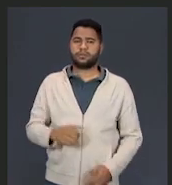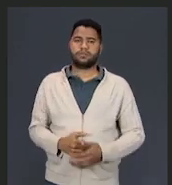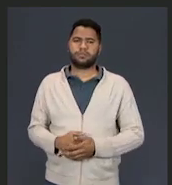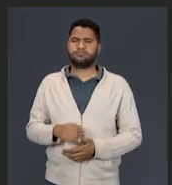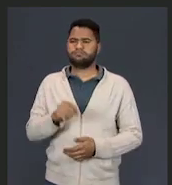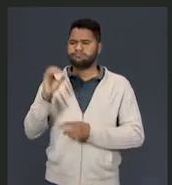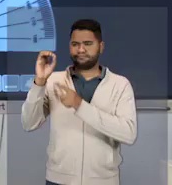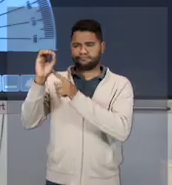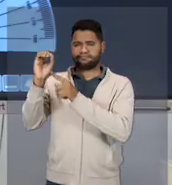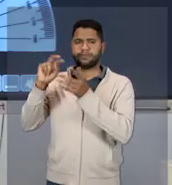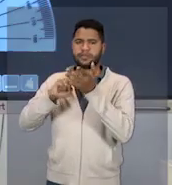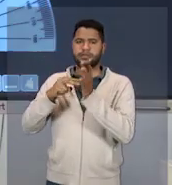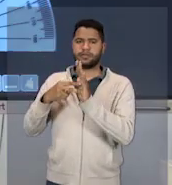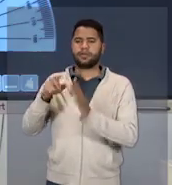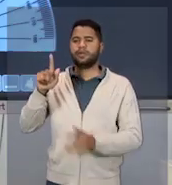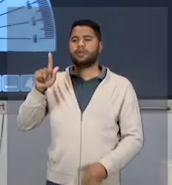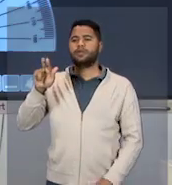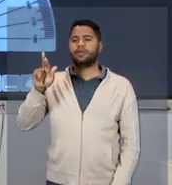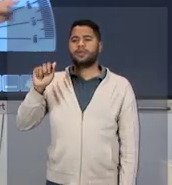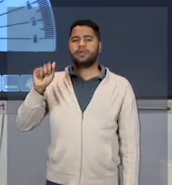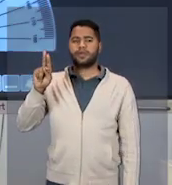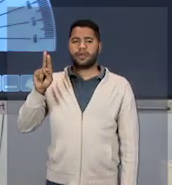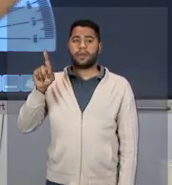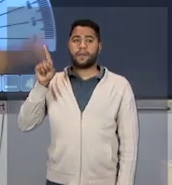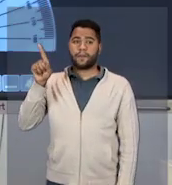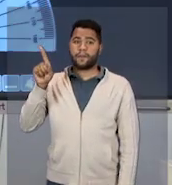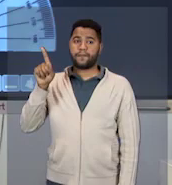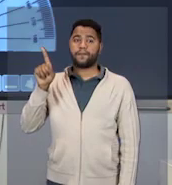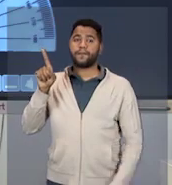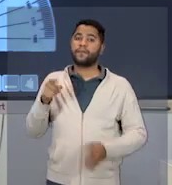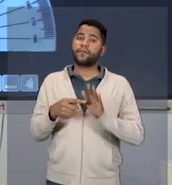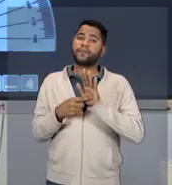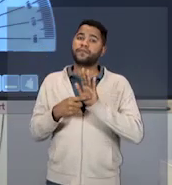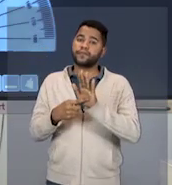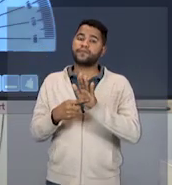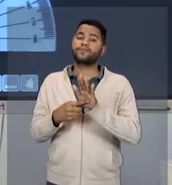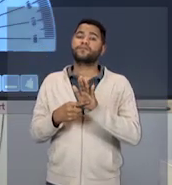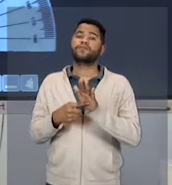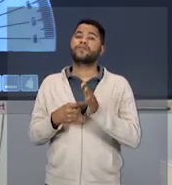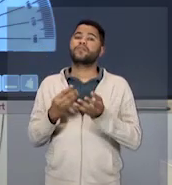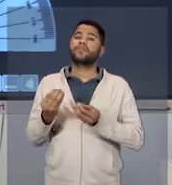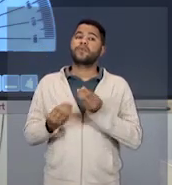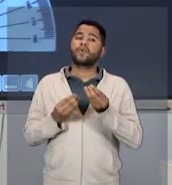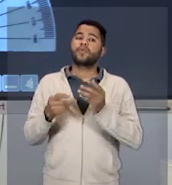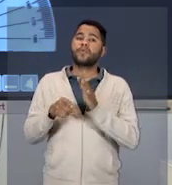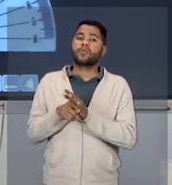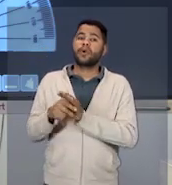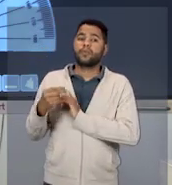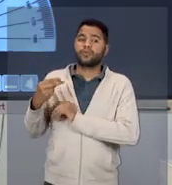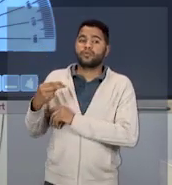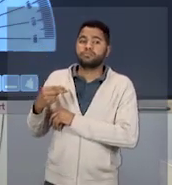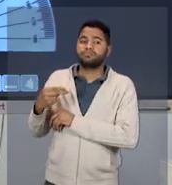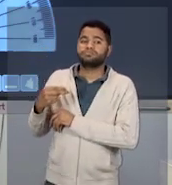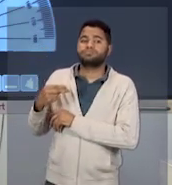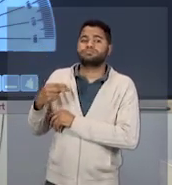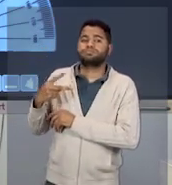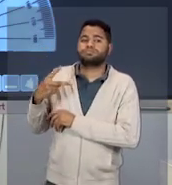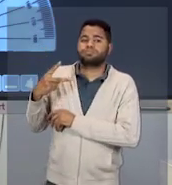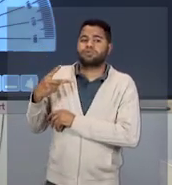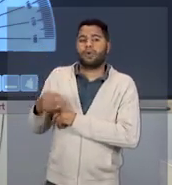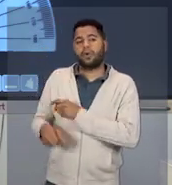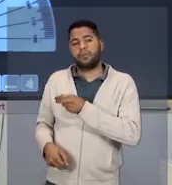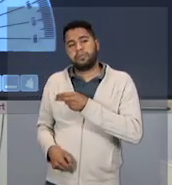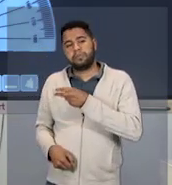está acostumado a ver isso aí na televisão, mas aqui agora está te mostrando a medida de abertura, não é? Então, 40